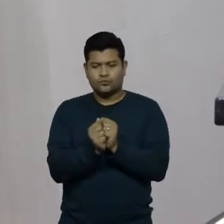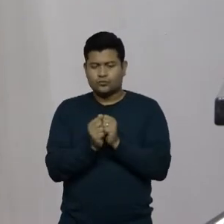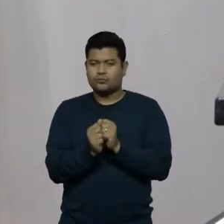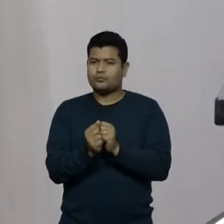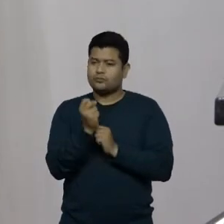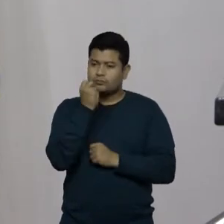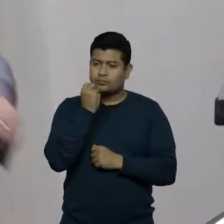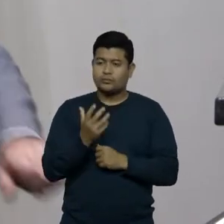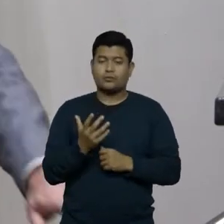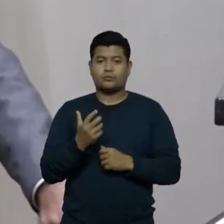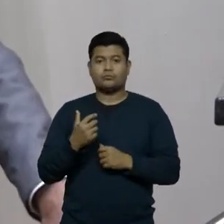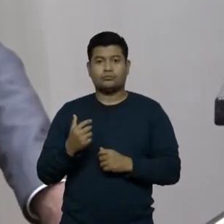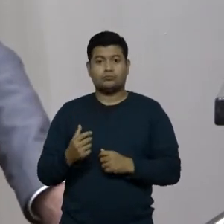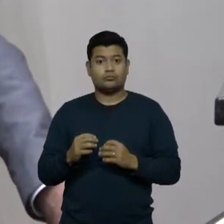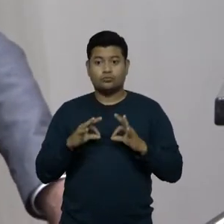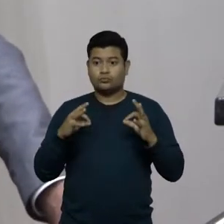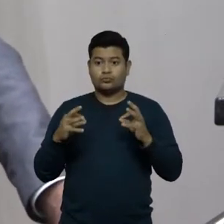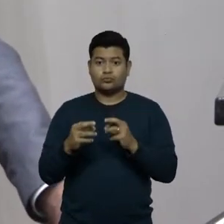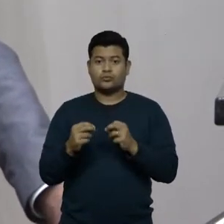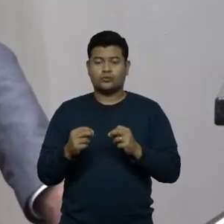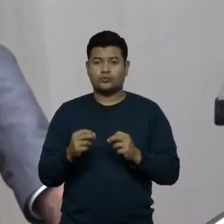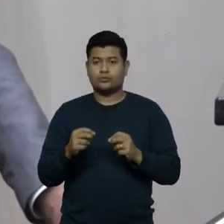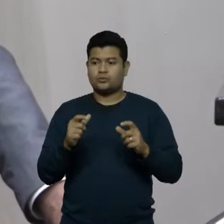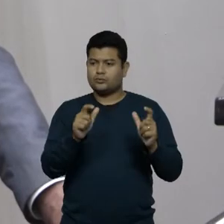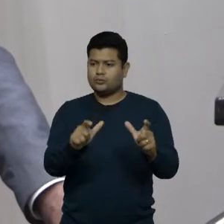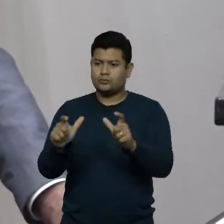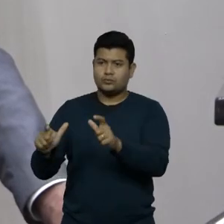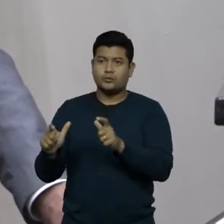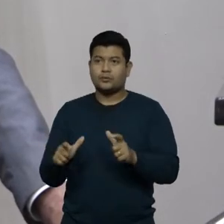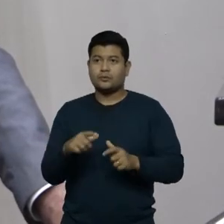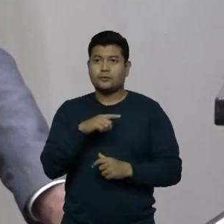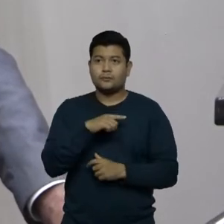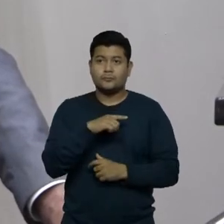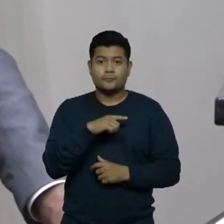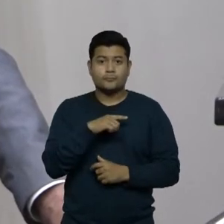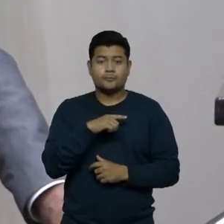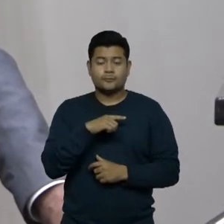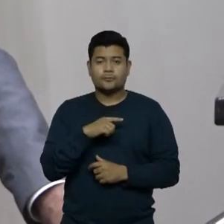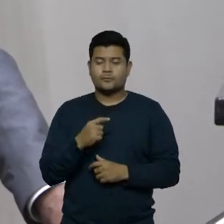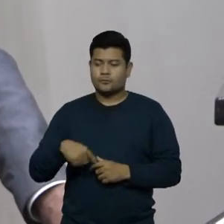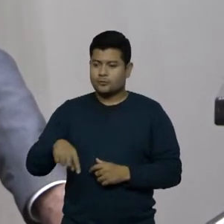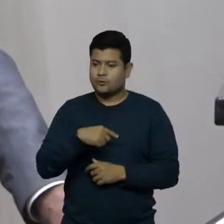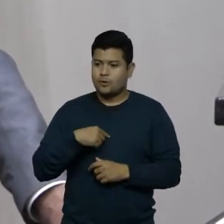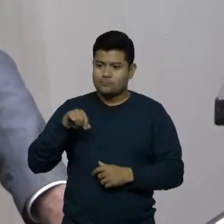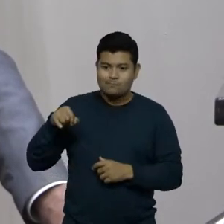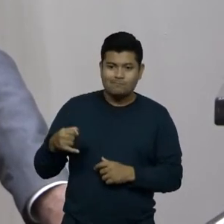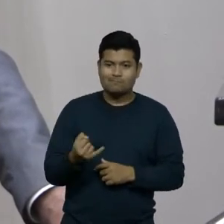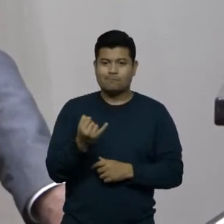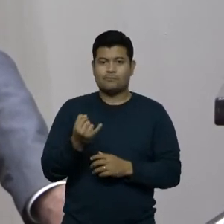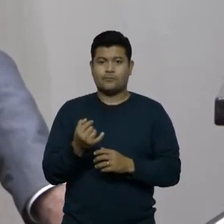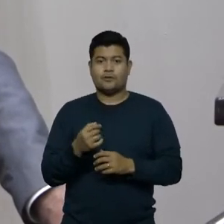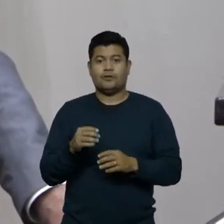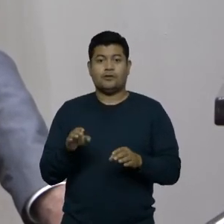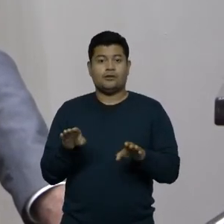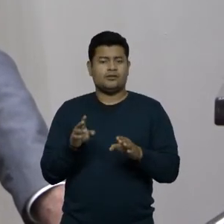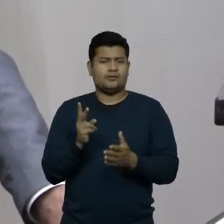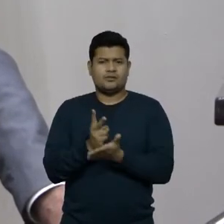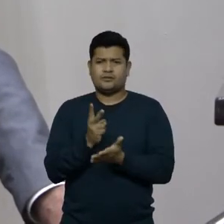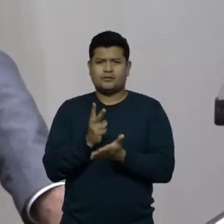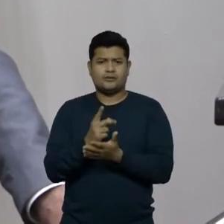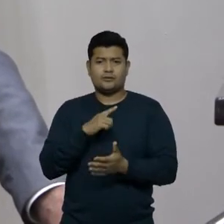aquilo que tem de potencial em cada um dos Municípios nós que sempre tivemos uma proximidade